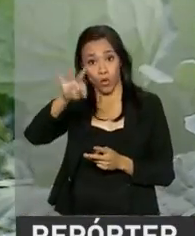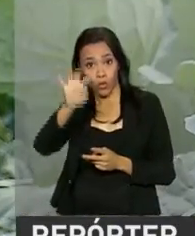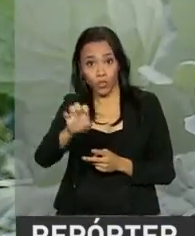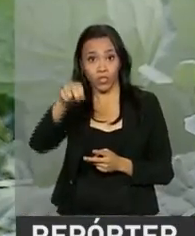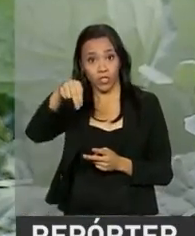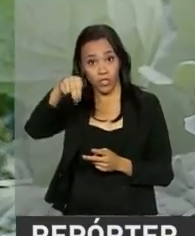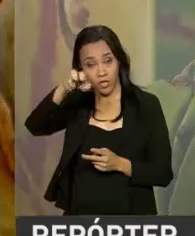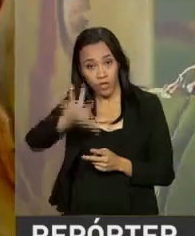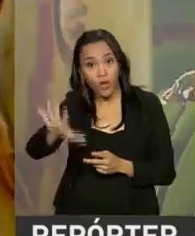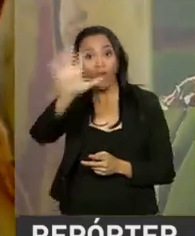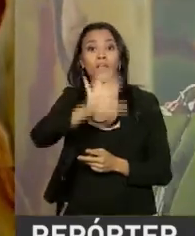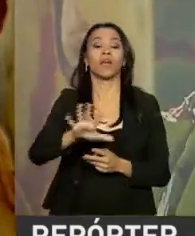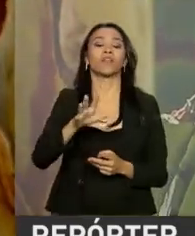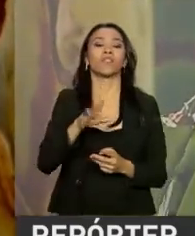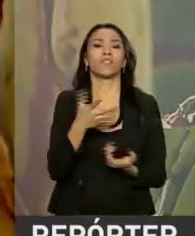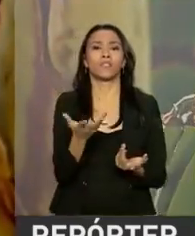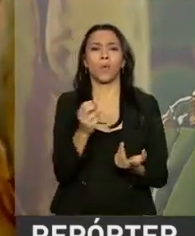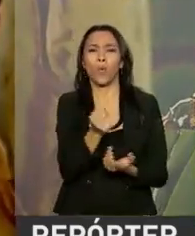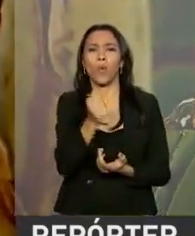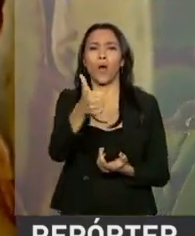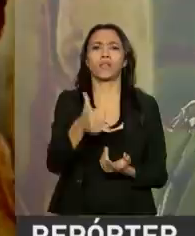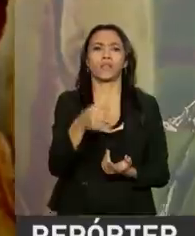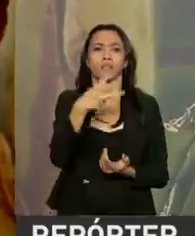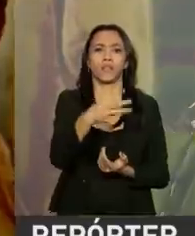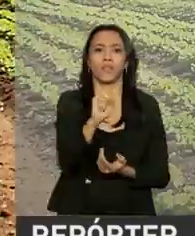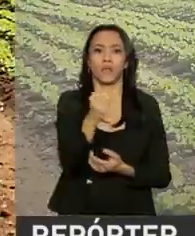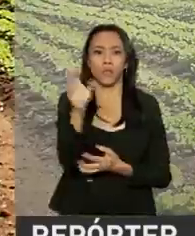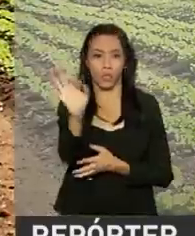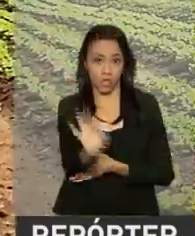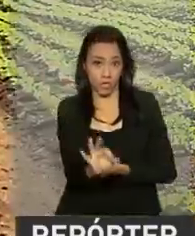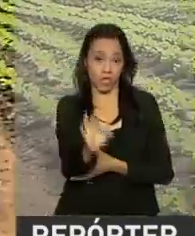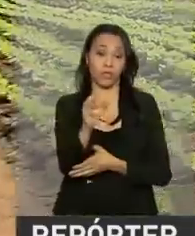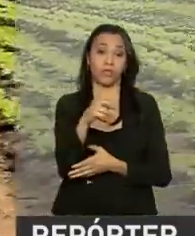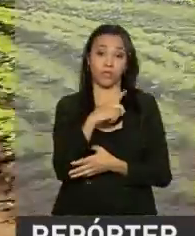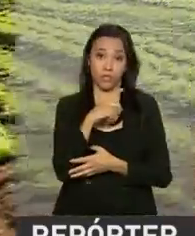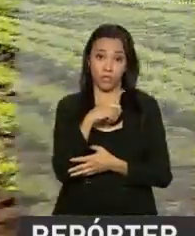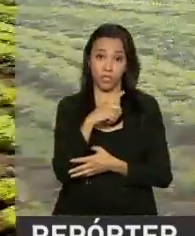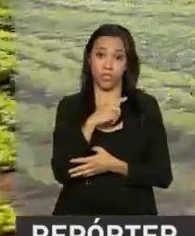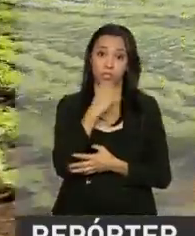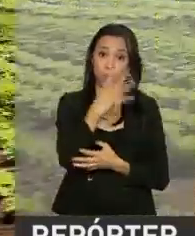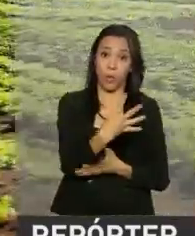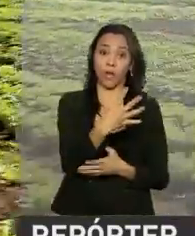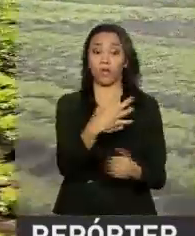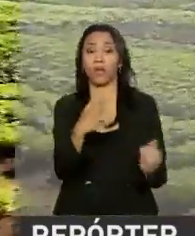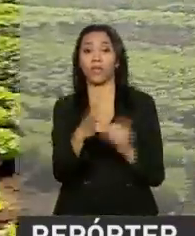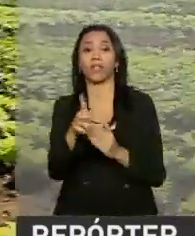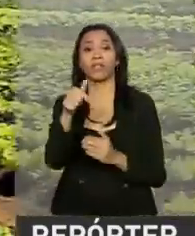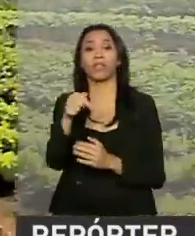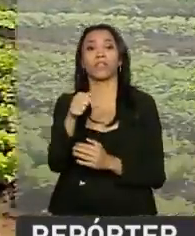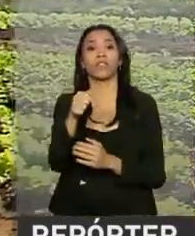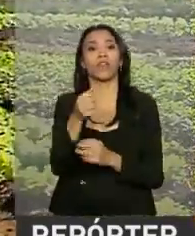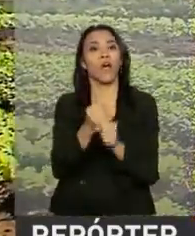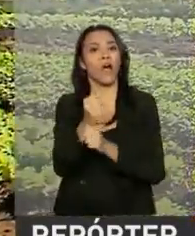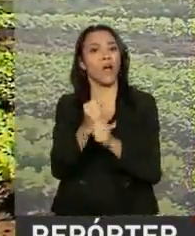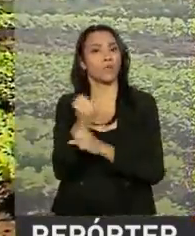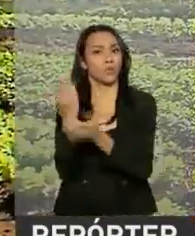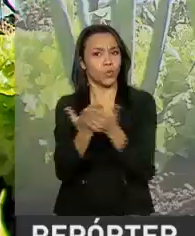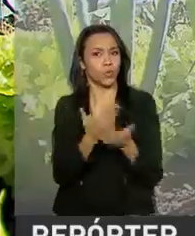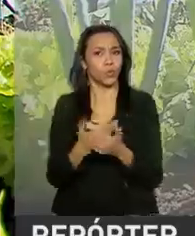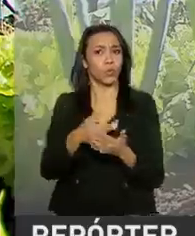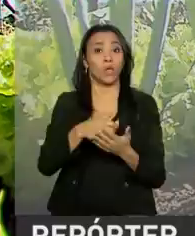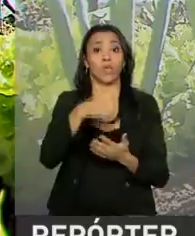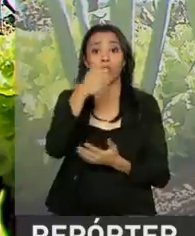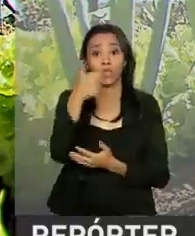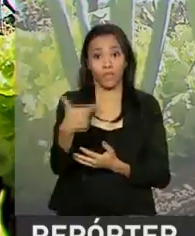pessoas que receberam financiamento quase 38% possuíam de 4 a 7 anos de estudo 25,7